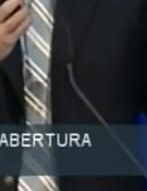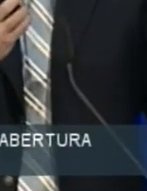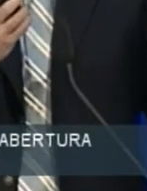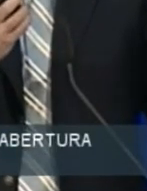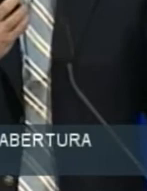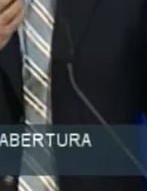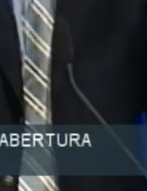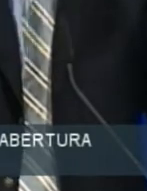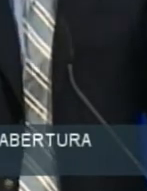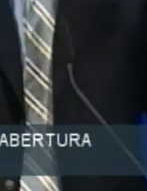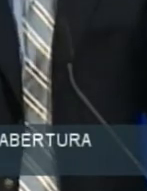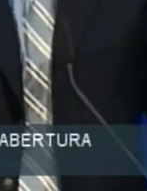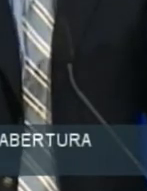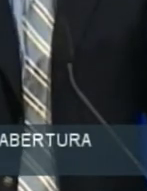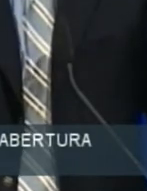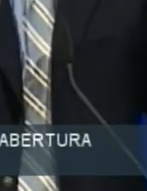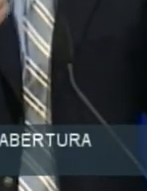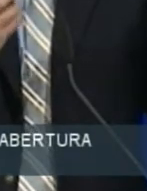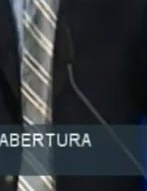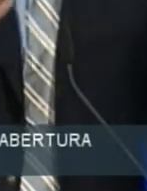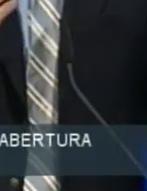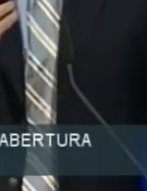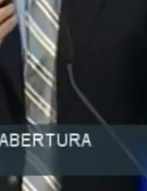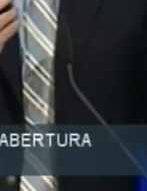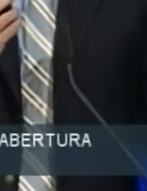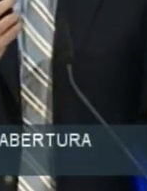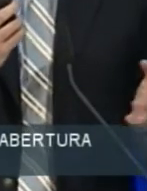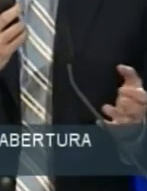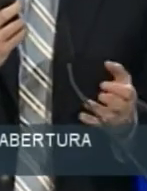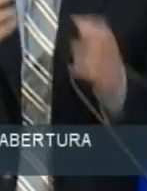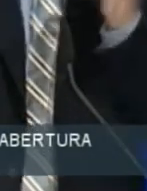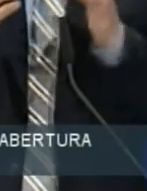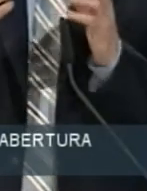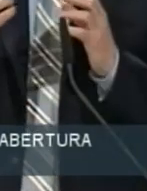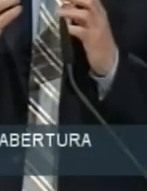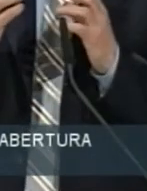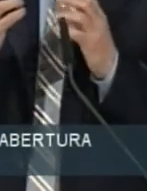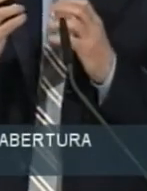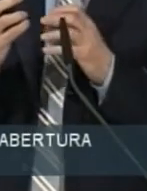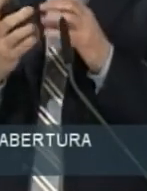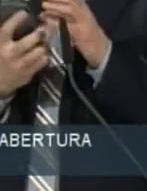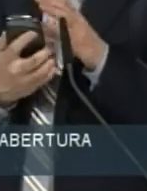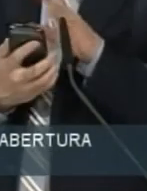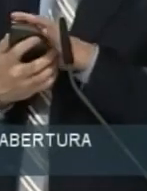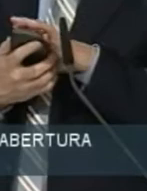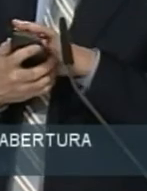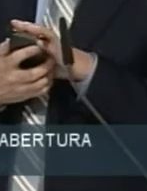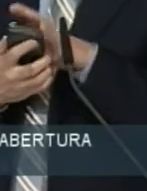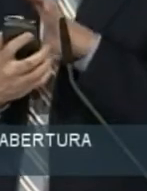os mais pobres dos pobres, terão computadores à sua disposição.